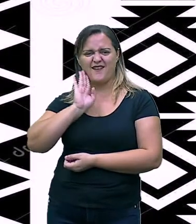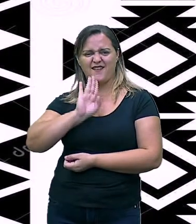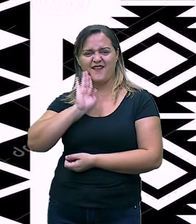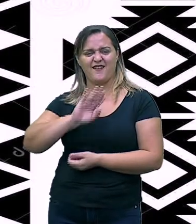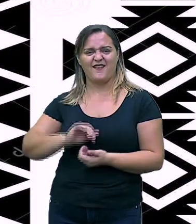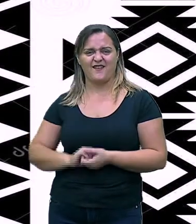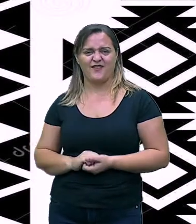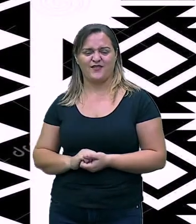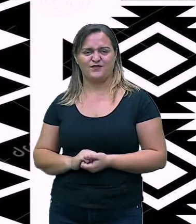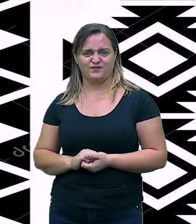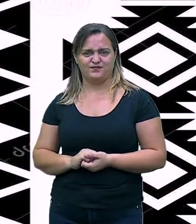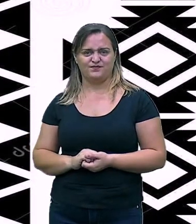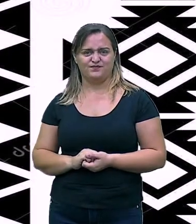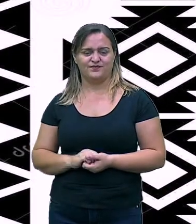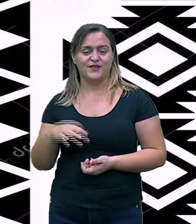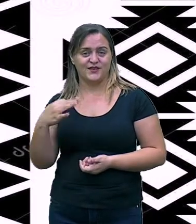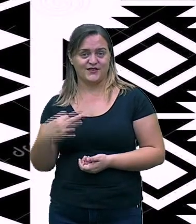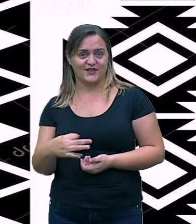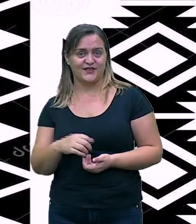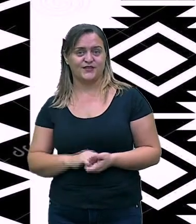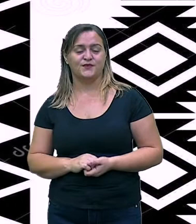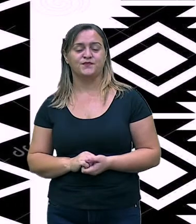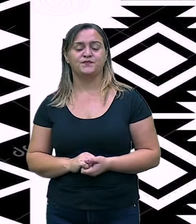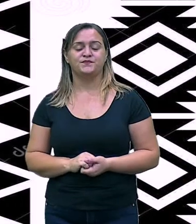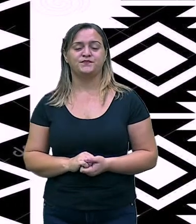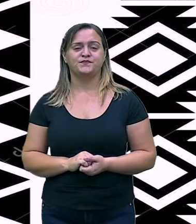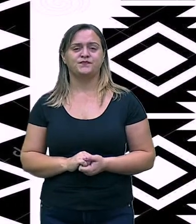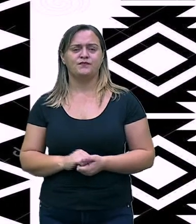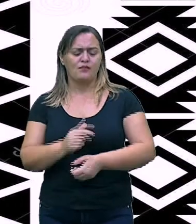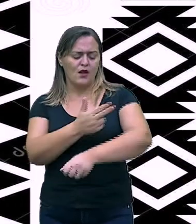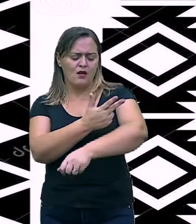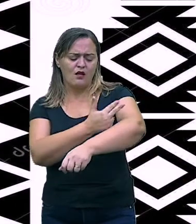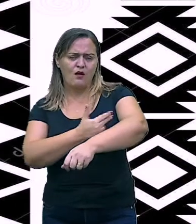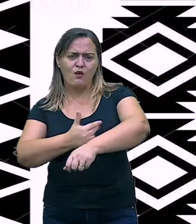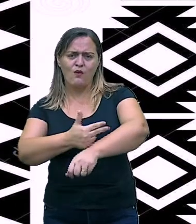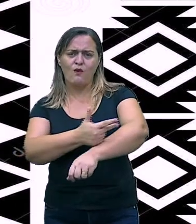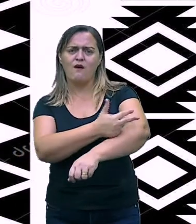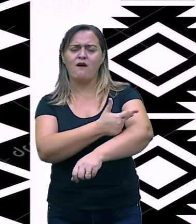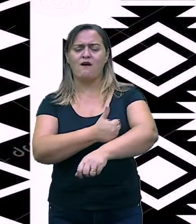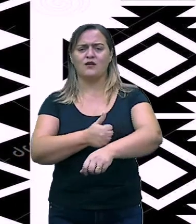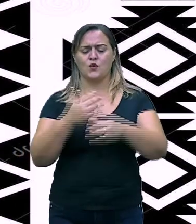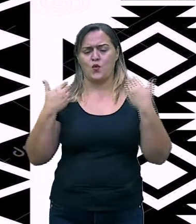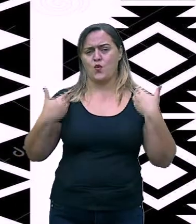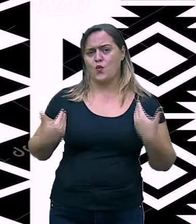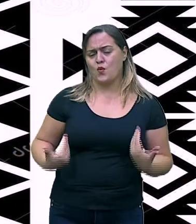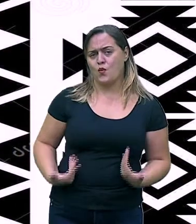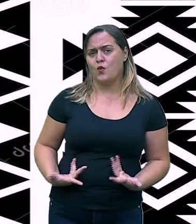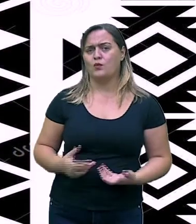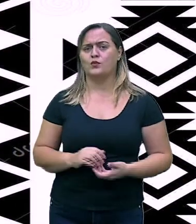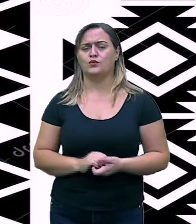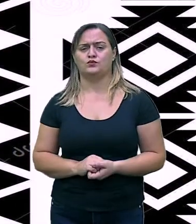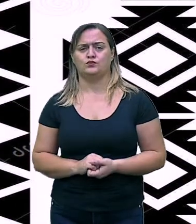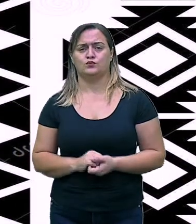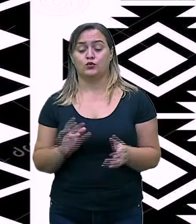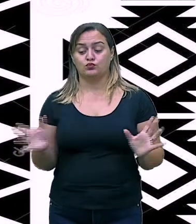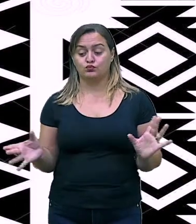Tatuagens, adornos e outras formas de expressão que que a arte se une ao corpo. Ou seja, vamos